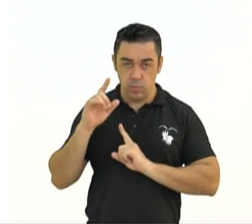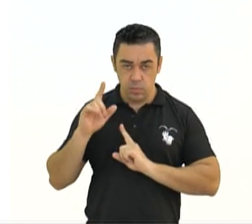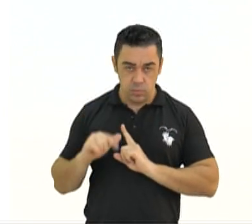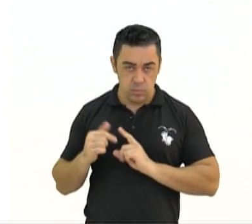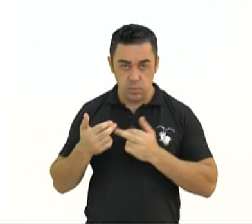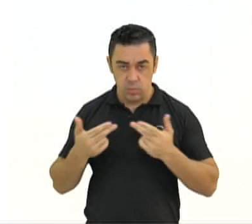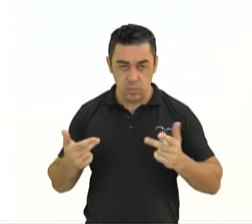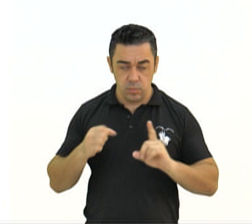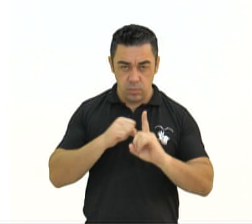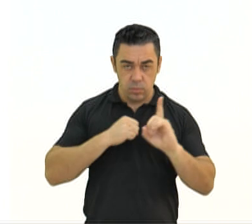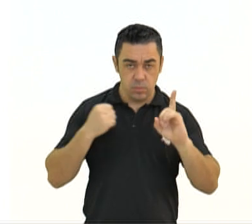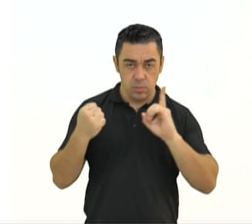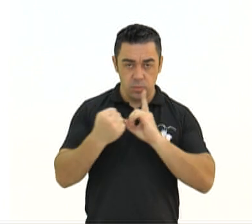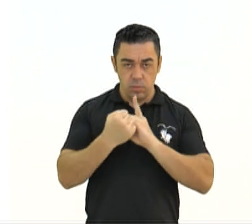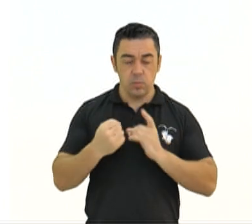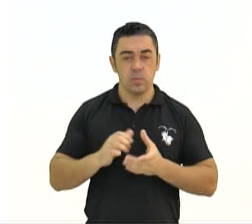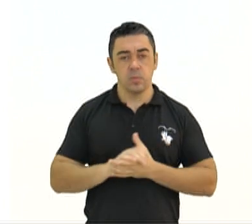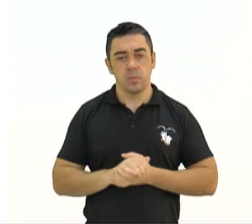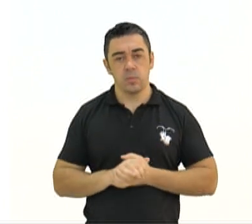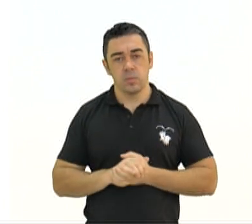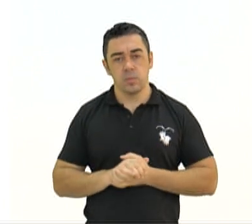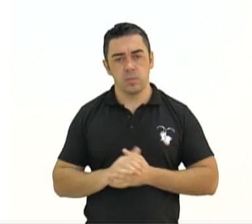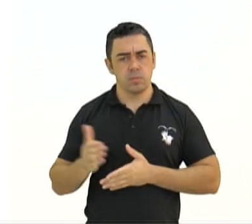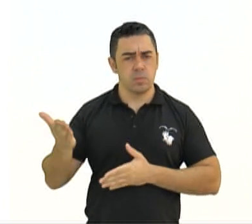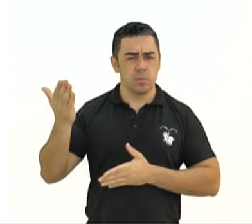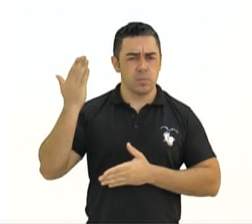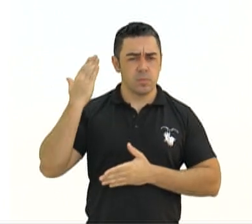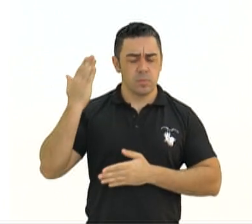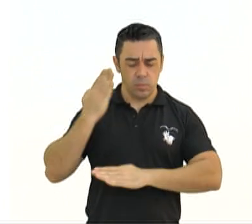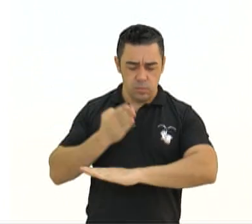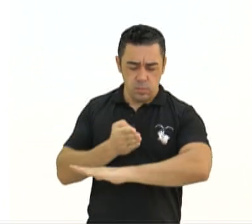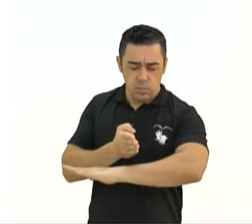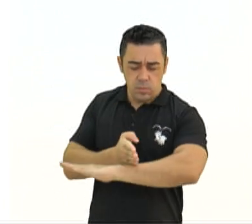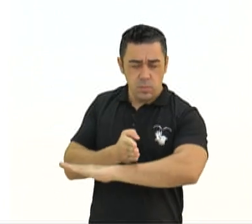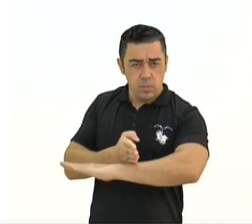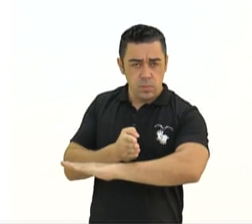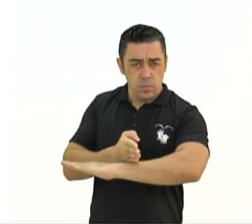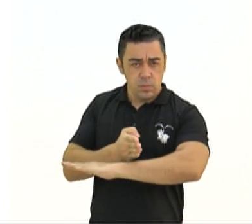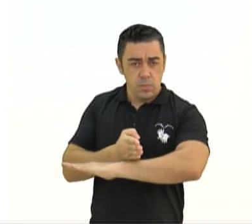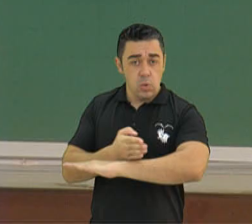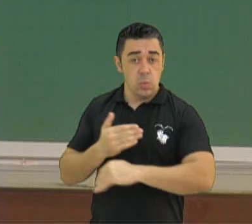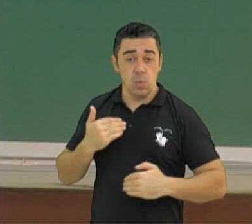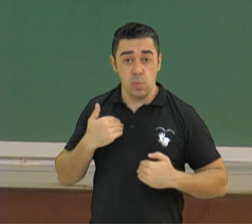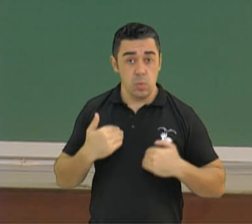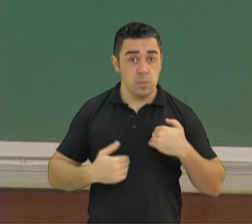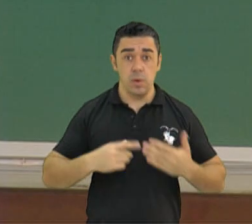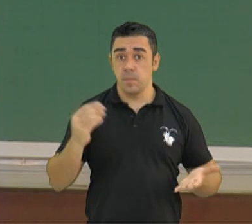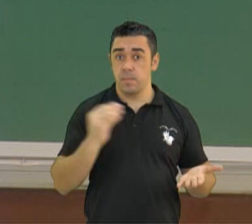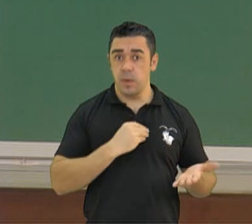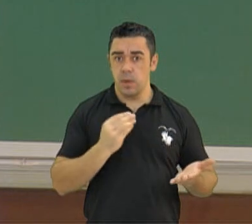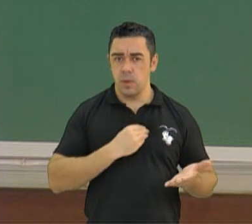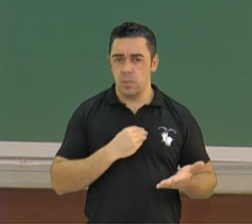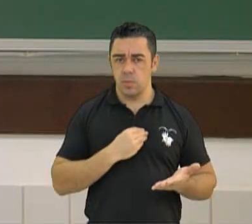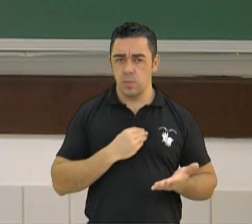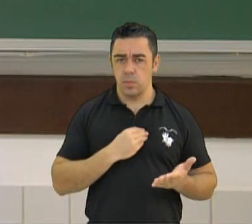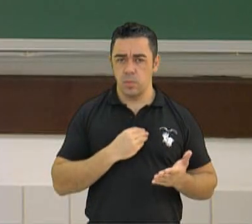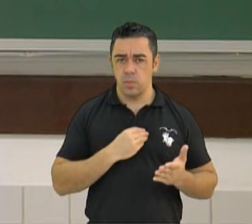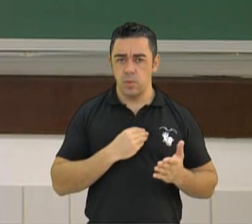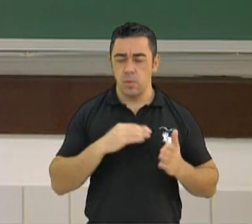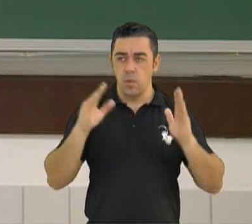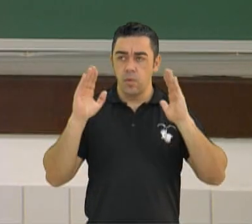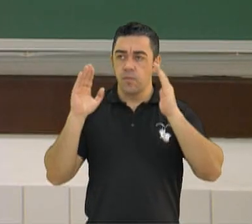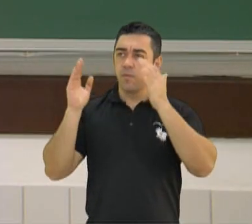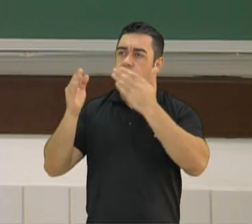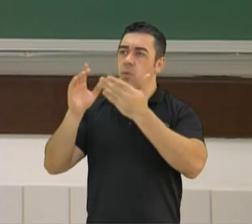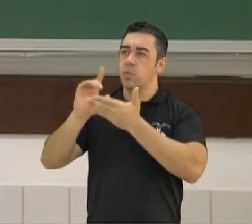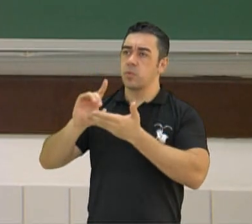sociais. Na Idade Média, o corpo ele foi considerado pecado. Então, o foco era Deus,